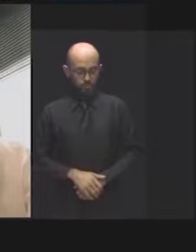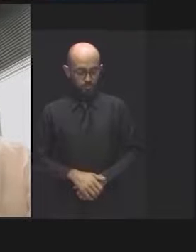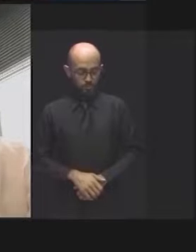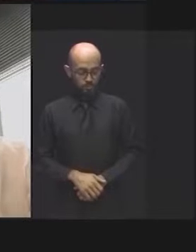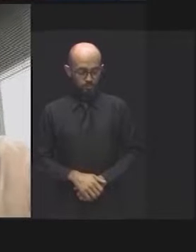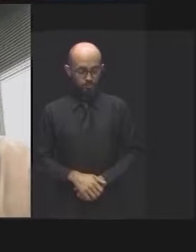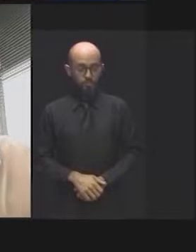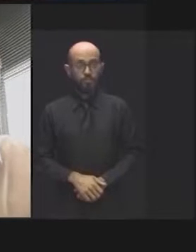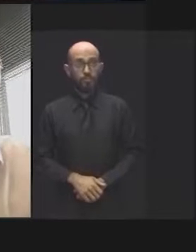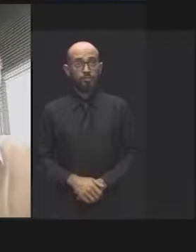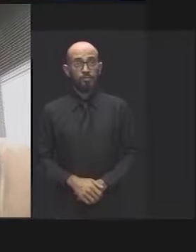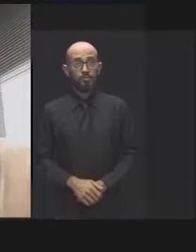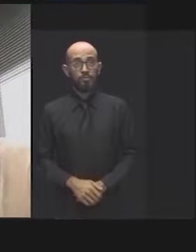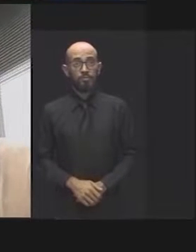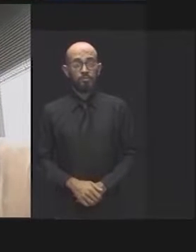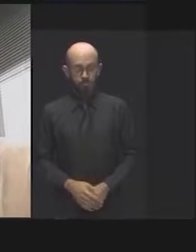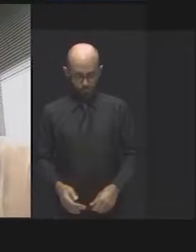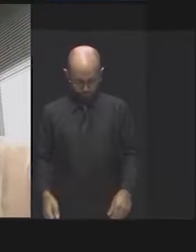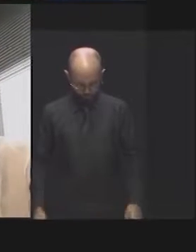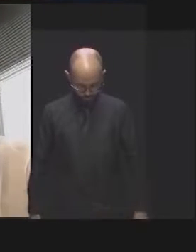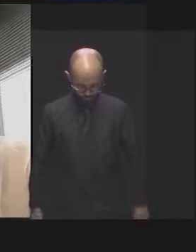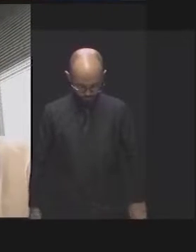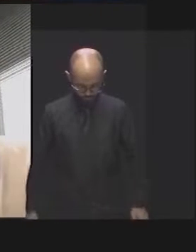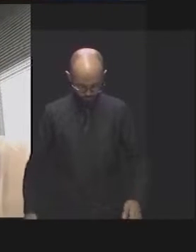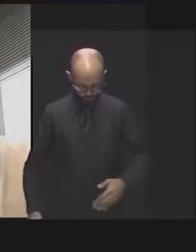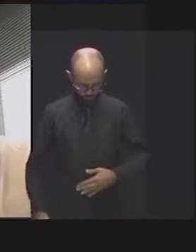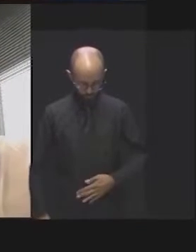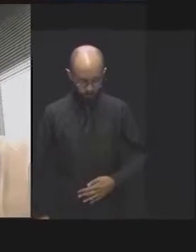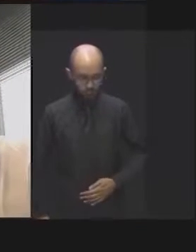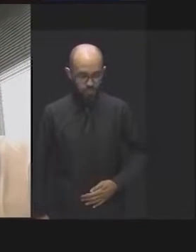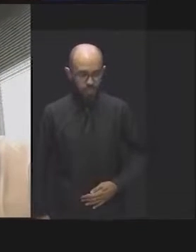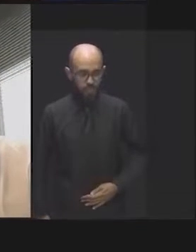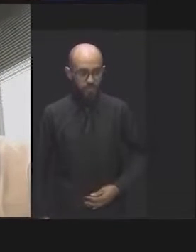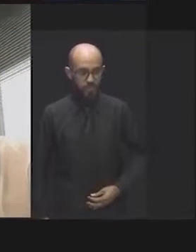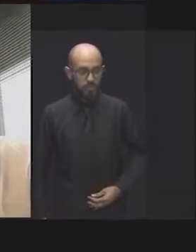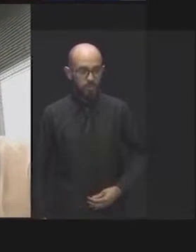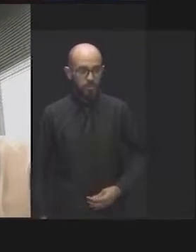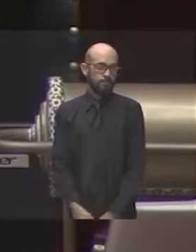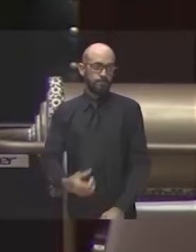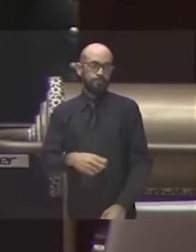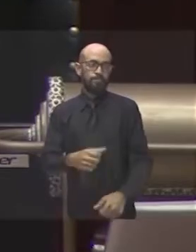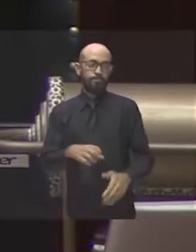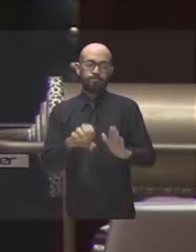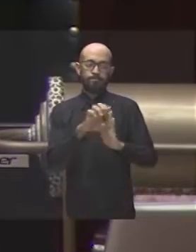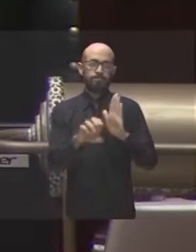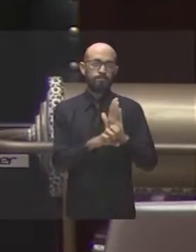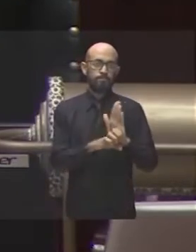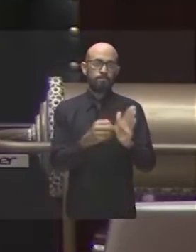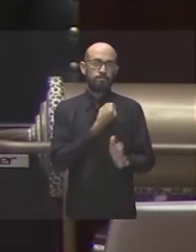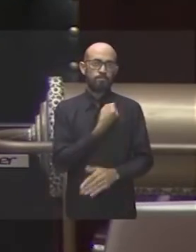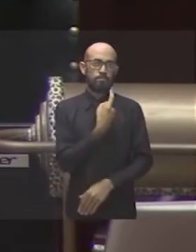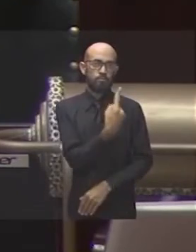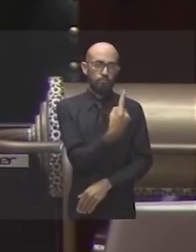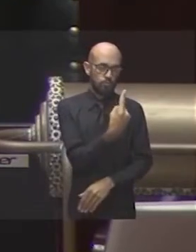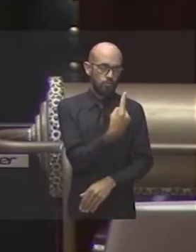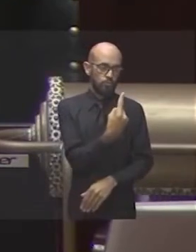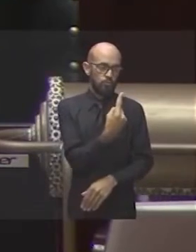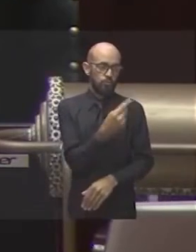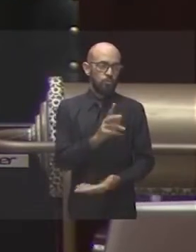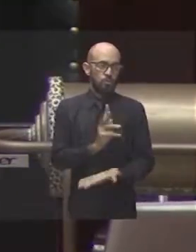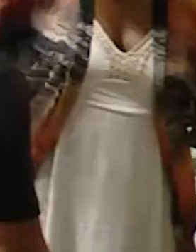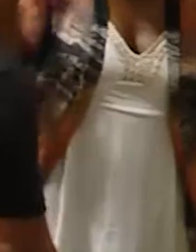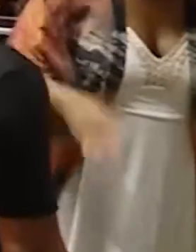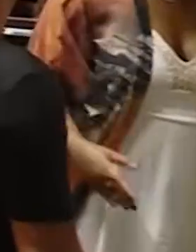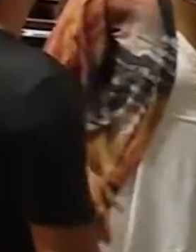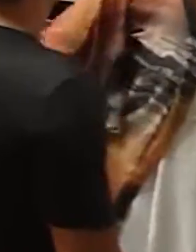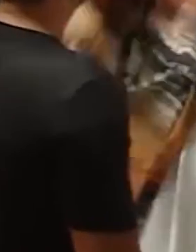entre eles o que tomba por relevante interesse social e cultural o comércio da Rua Armando de Albuquerque em Vila Isabel o que inclui